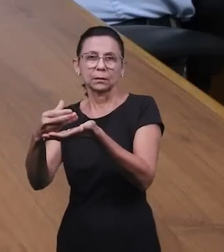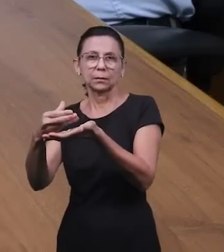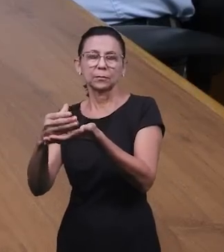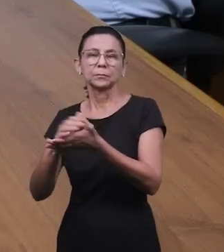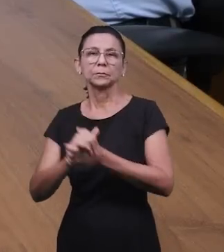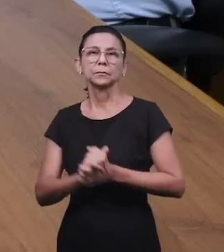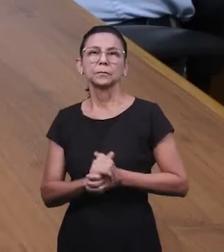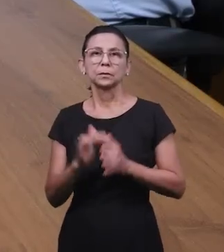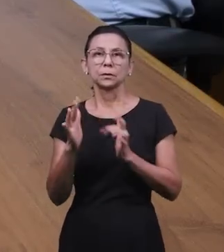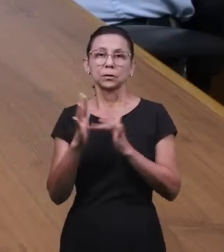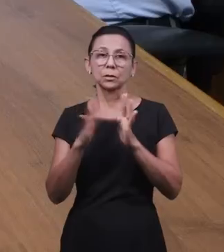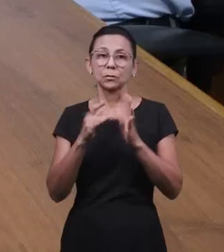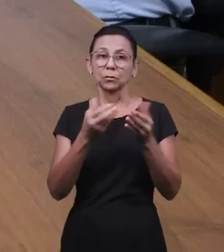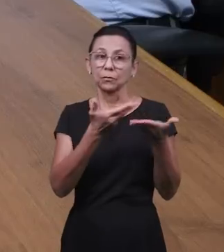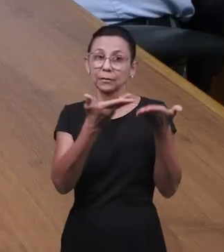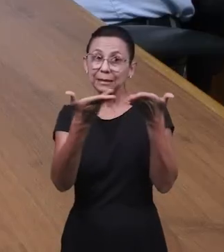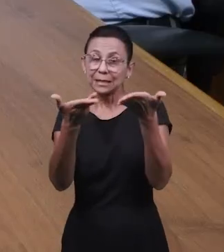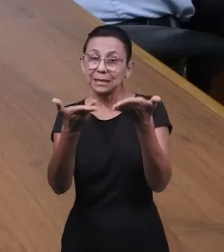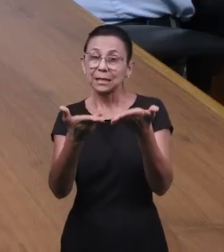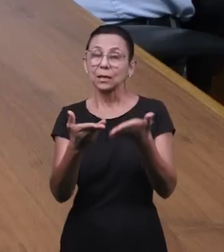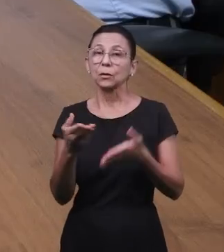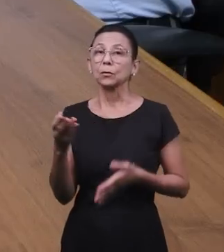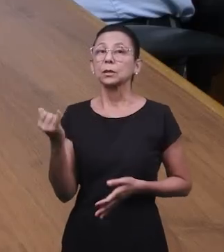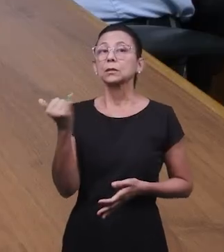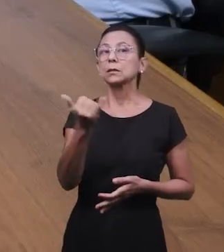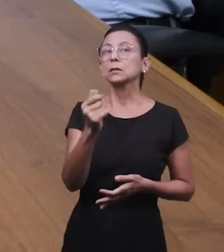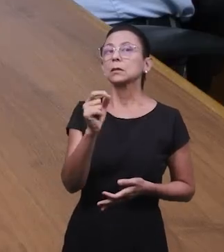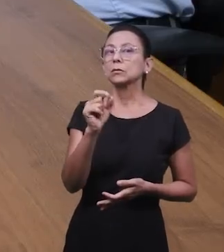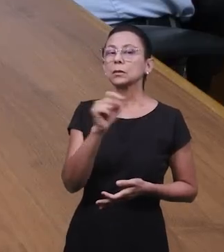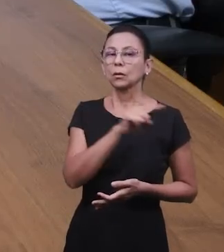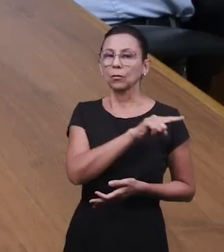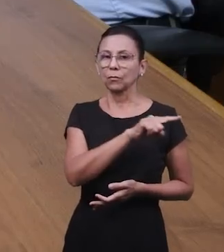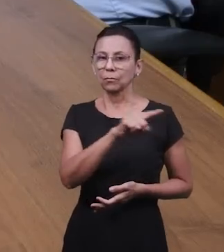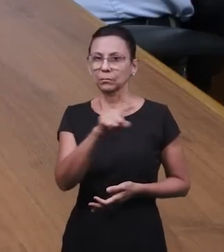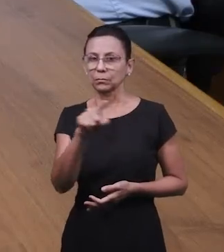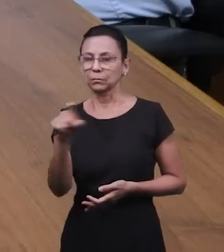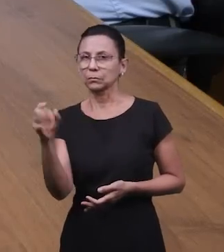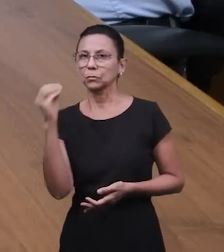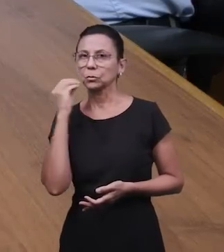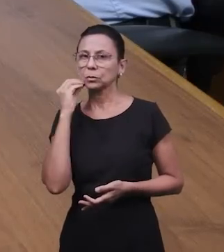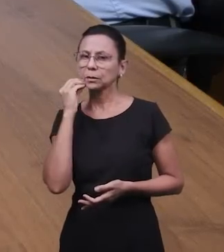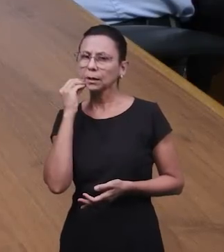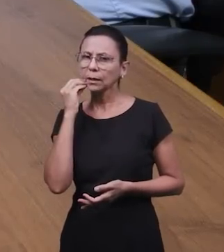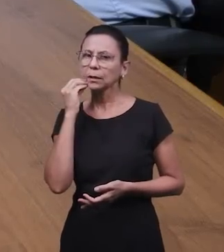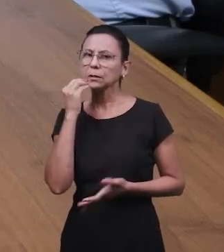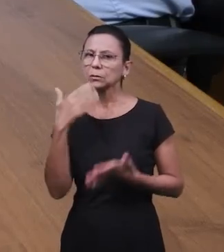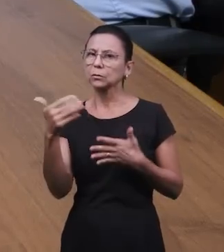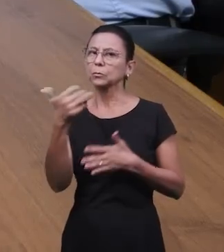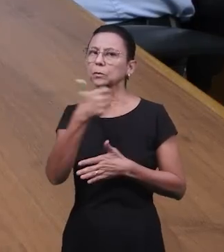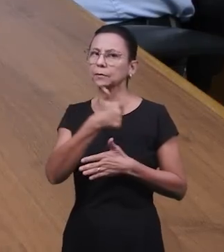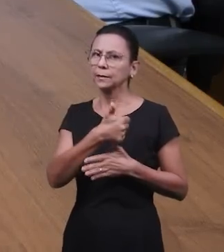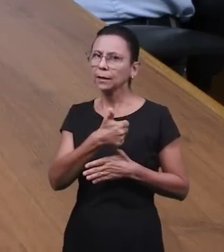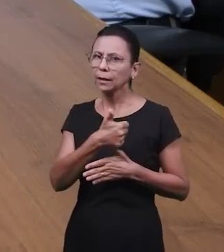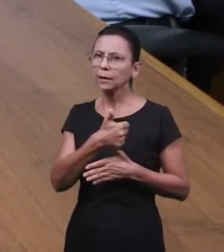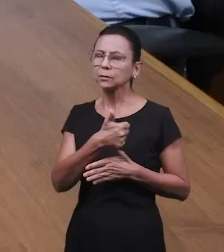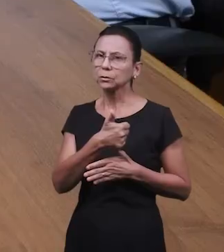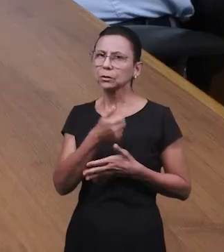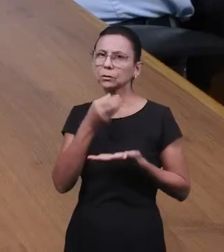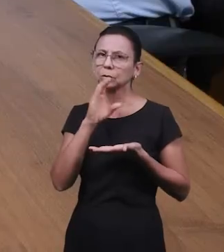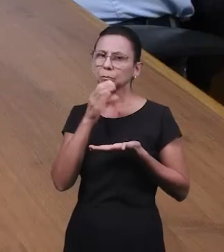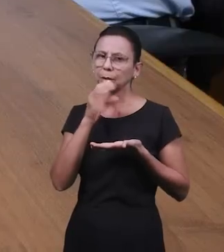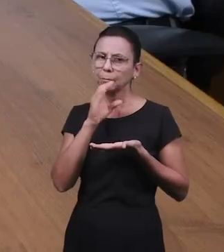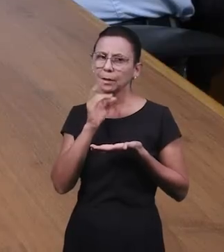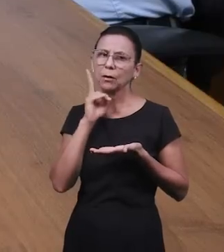Jesus. E o que Jesus estava dizendo para eles era a oportunidade, o privilégio que eles tinham, porque ele estava dizendo: eu vou